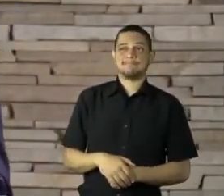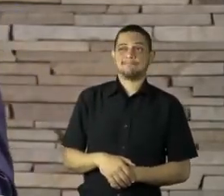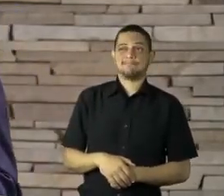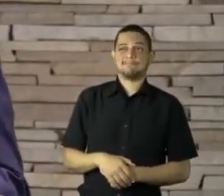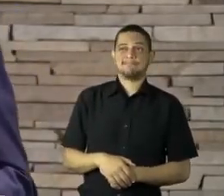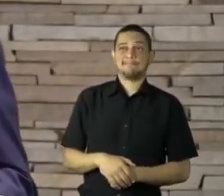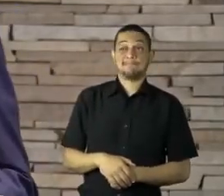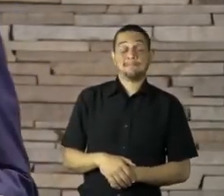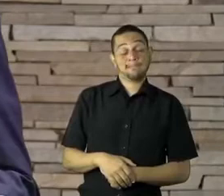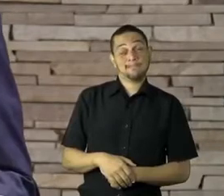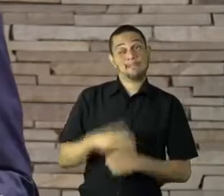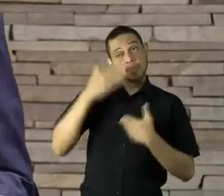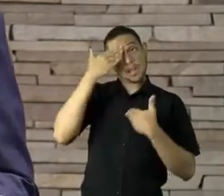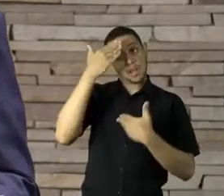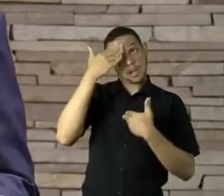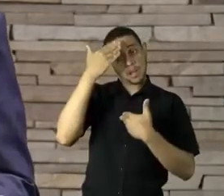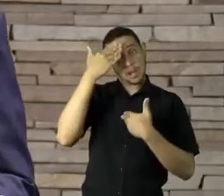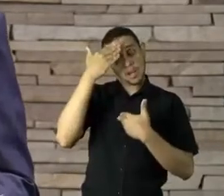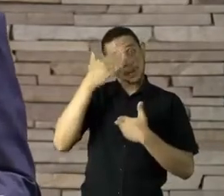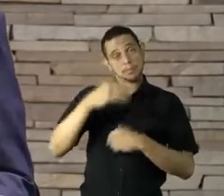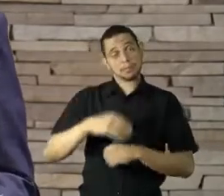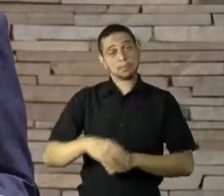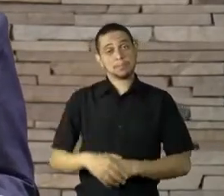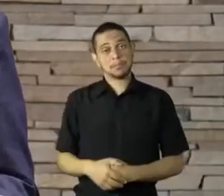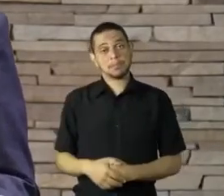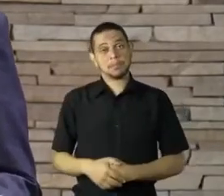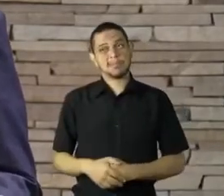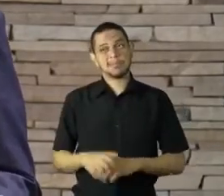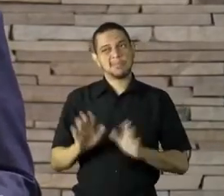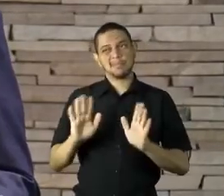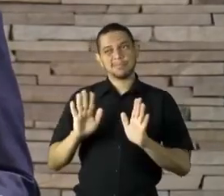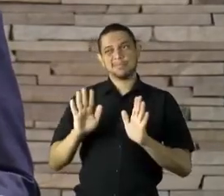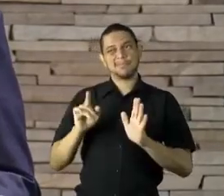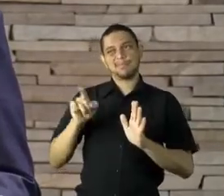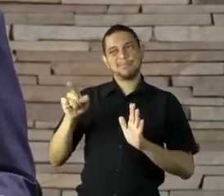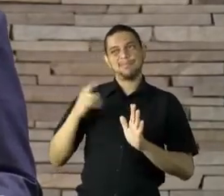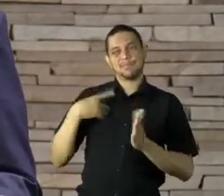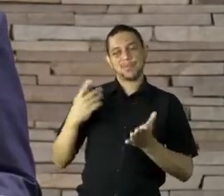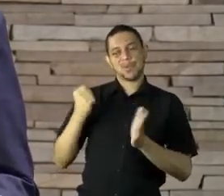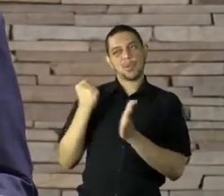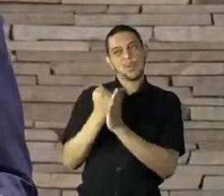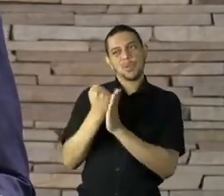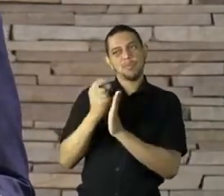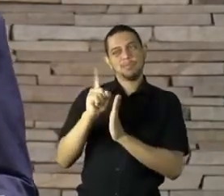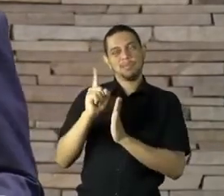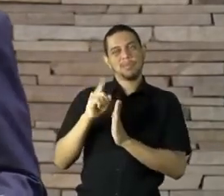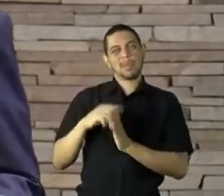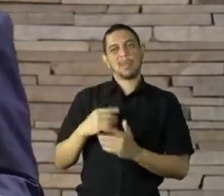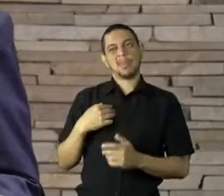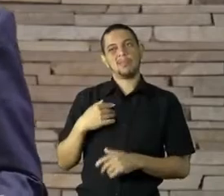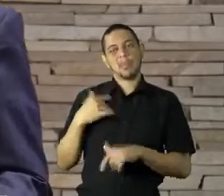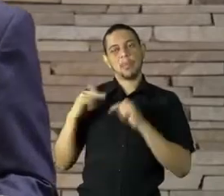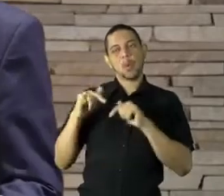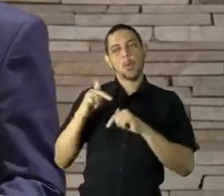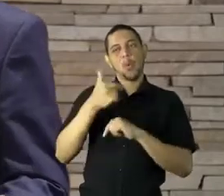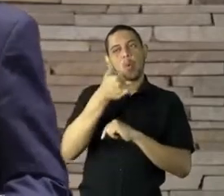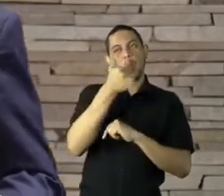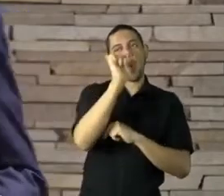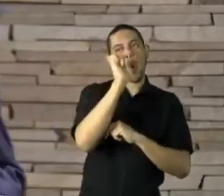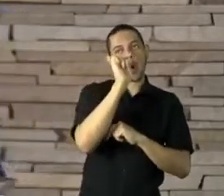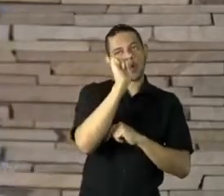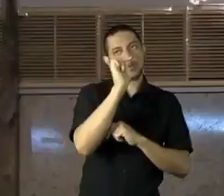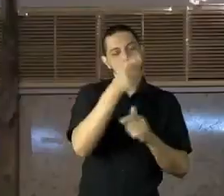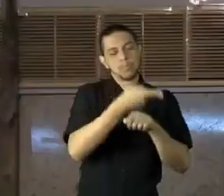cabeça agradeceu por ter vindo mas o dispensou dizendo que ele não era o tipo de candidato que eles estavam